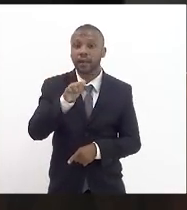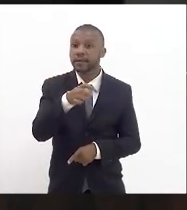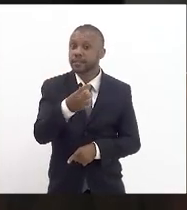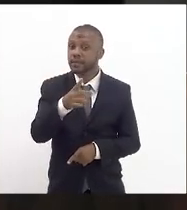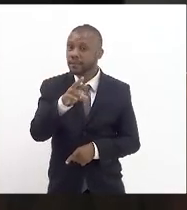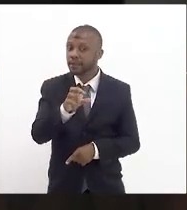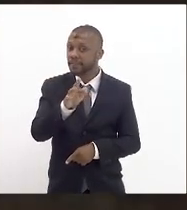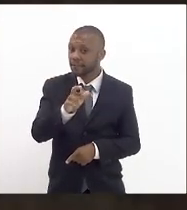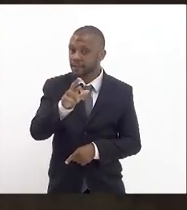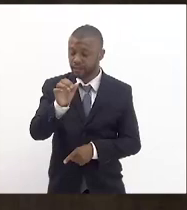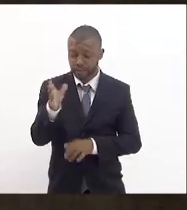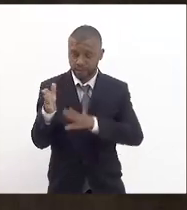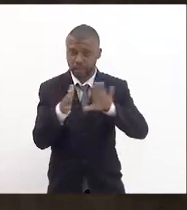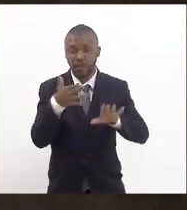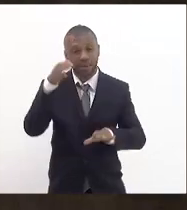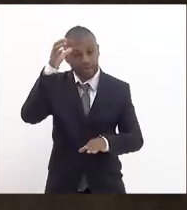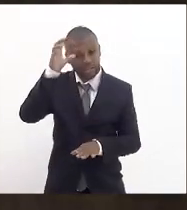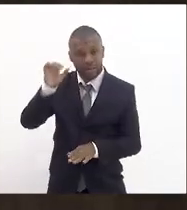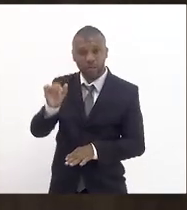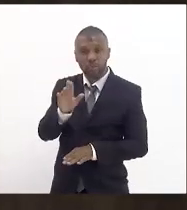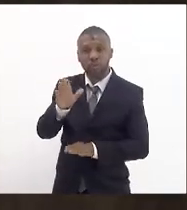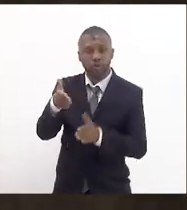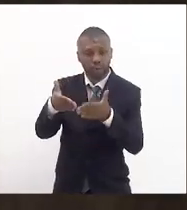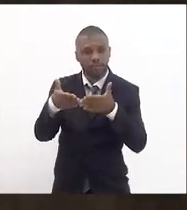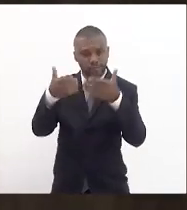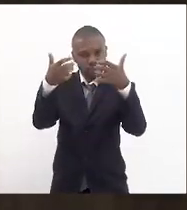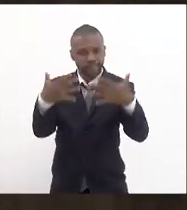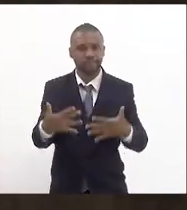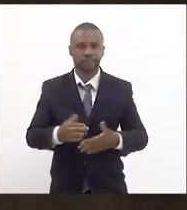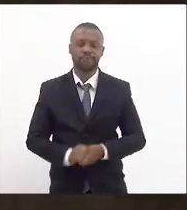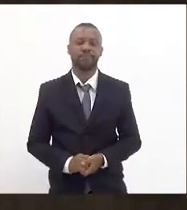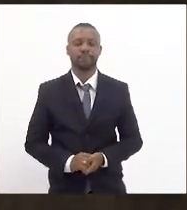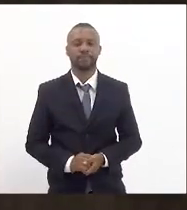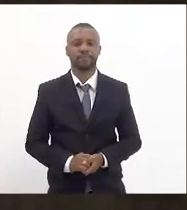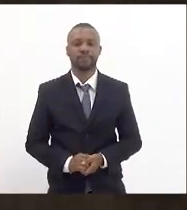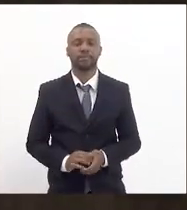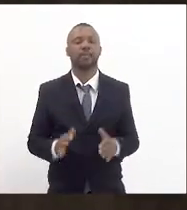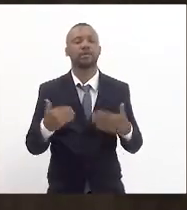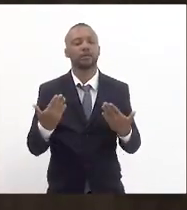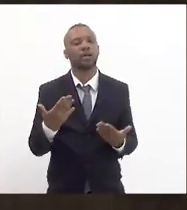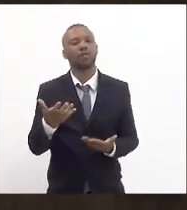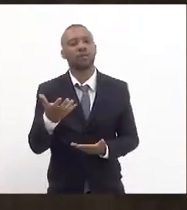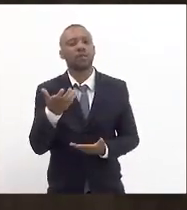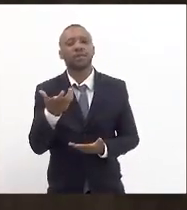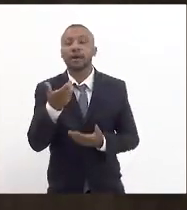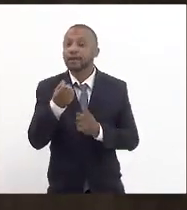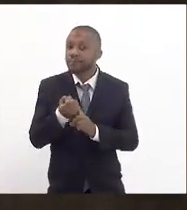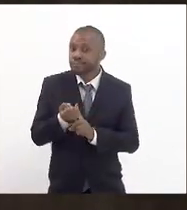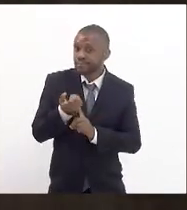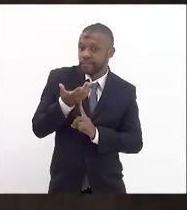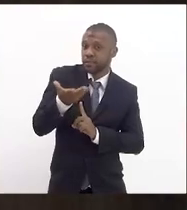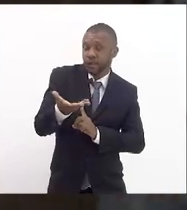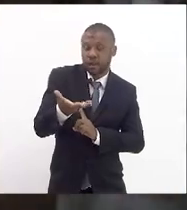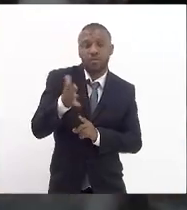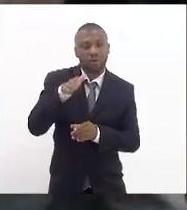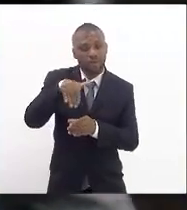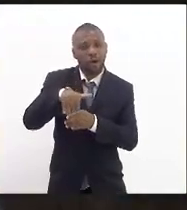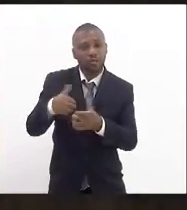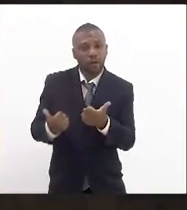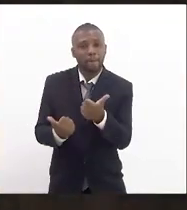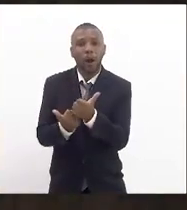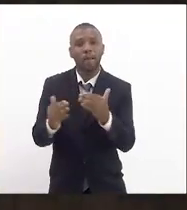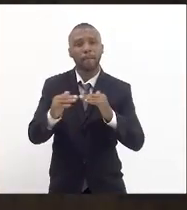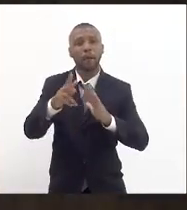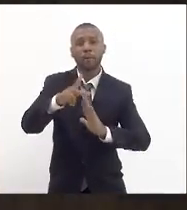por favor. Senhor presidente, eu gostaria de declarar o meu voto favorável ao